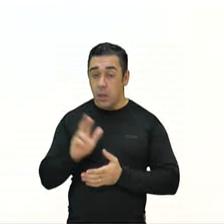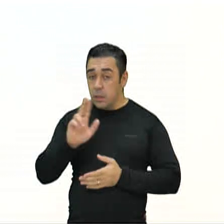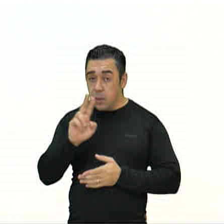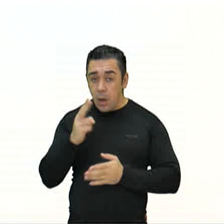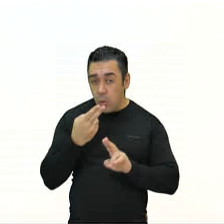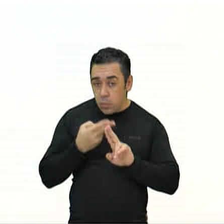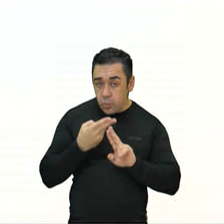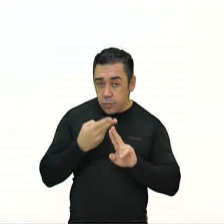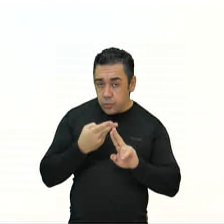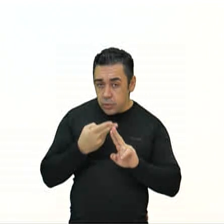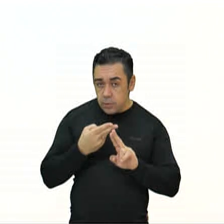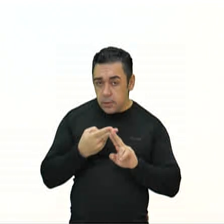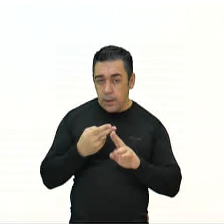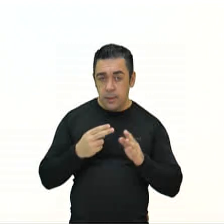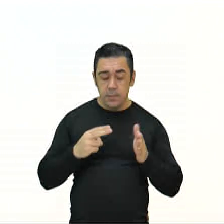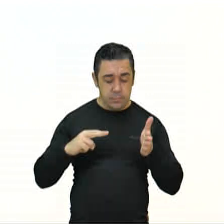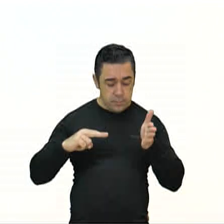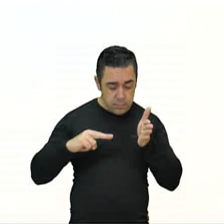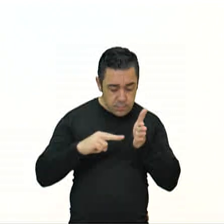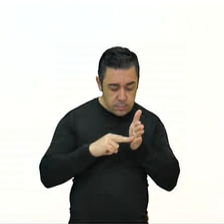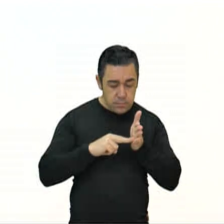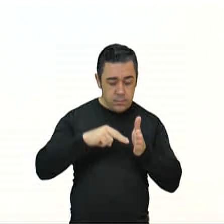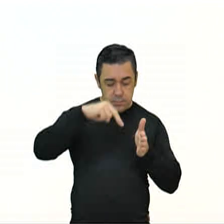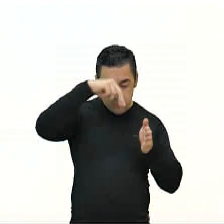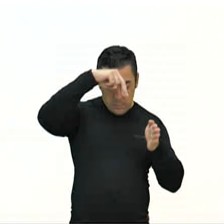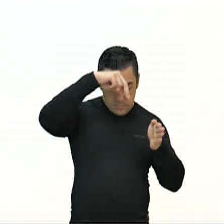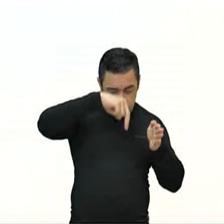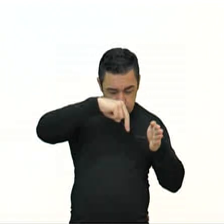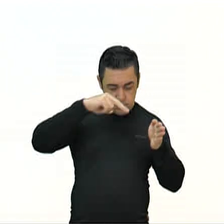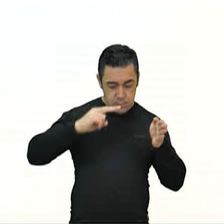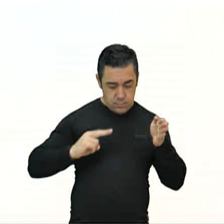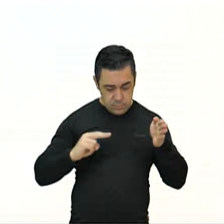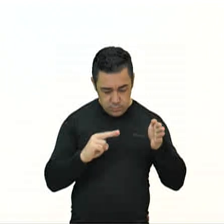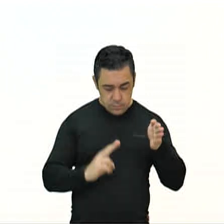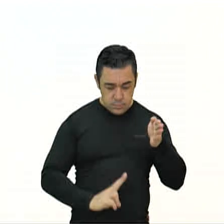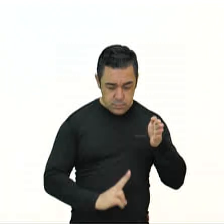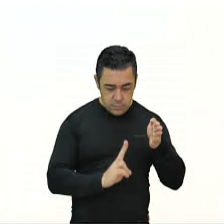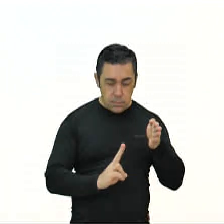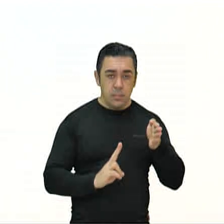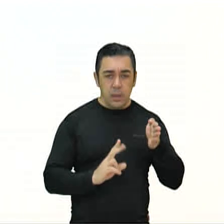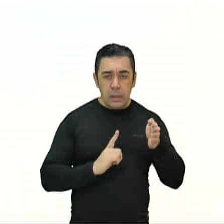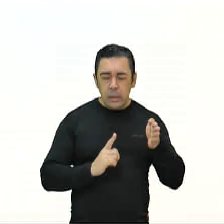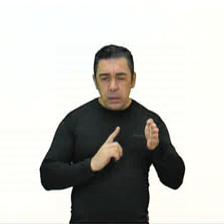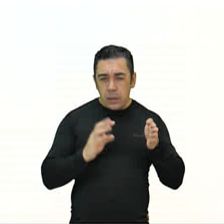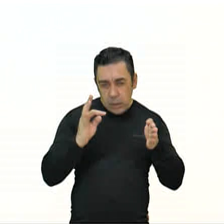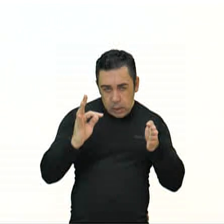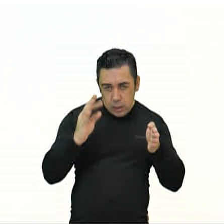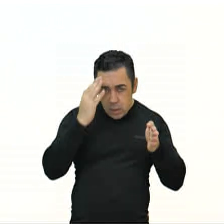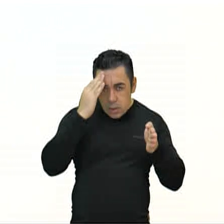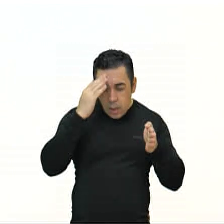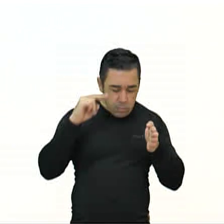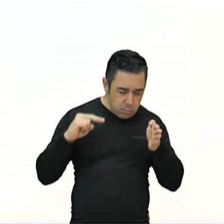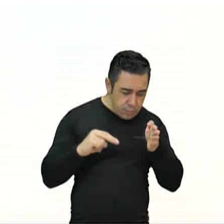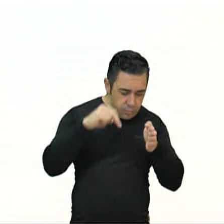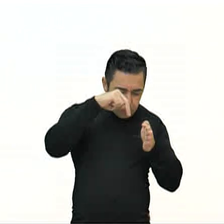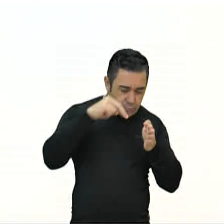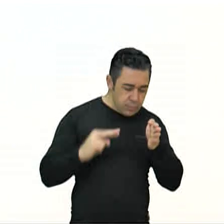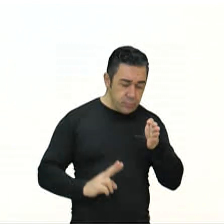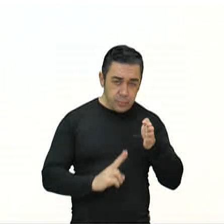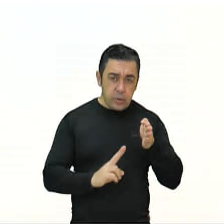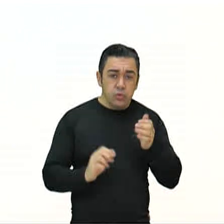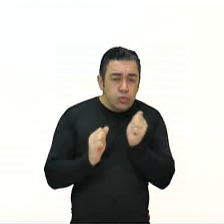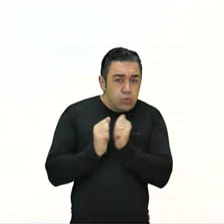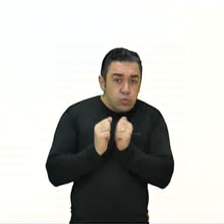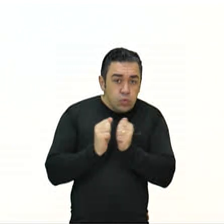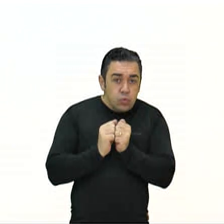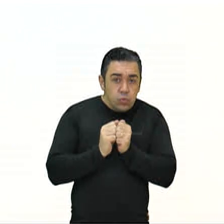utilize, em hipótese alguma, pinos T, ou benjamins, ou similares para a ligação de outros aparelhos